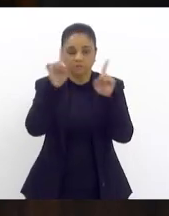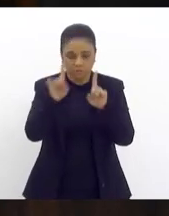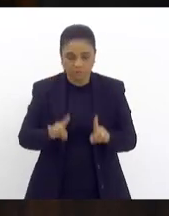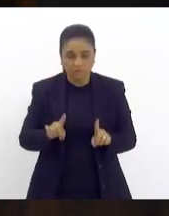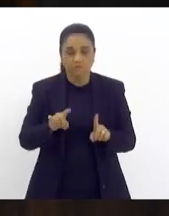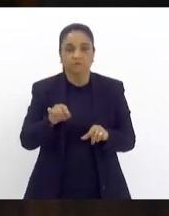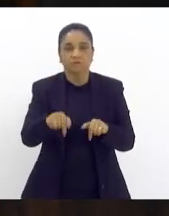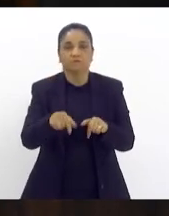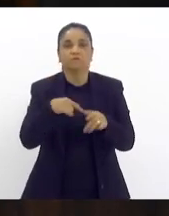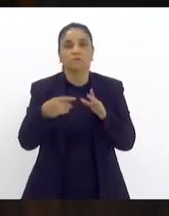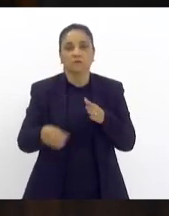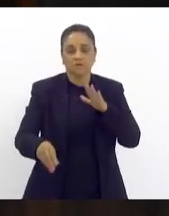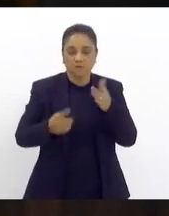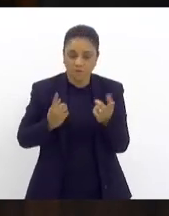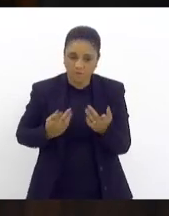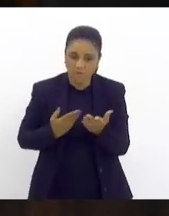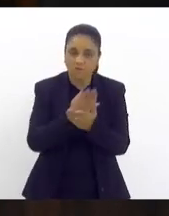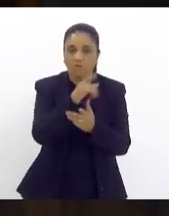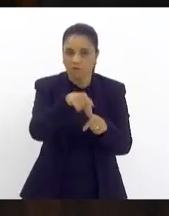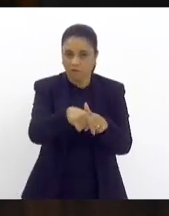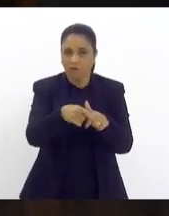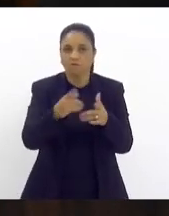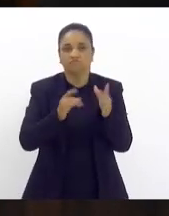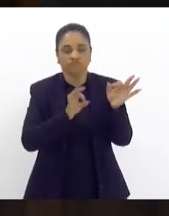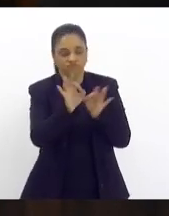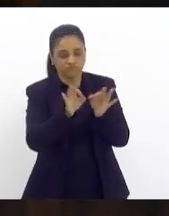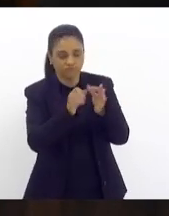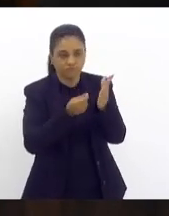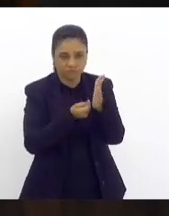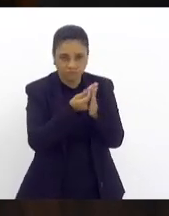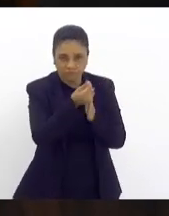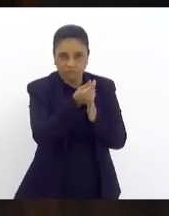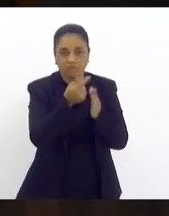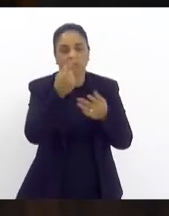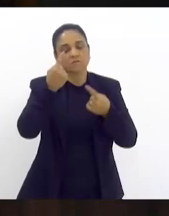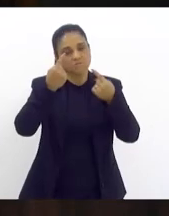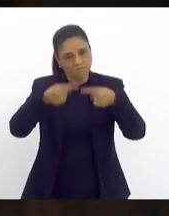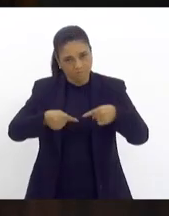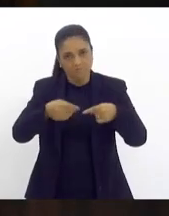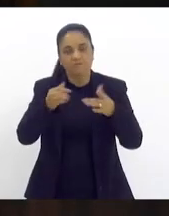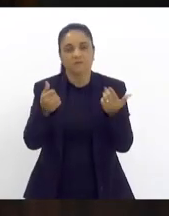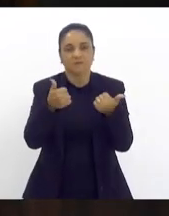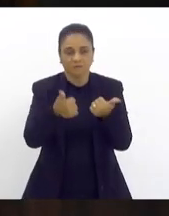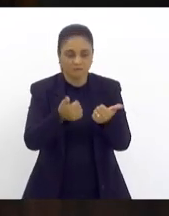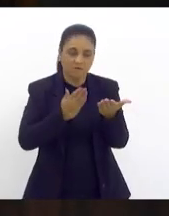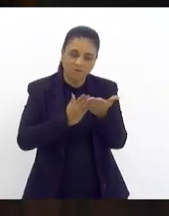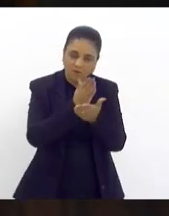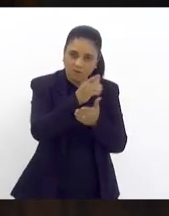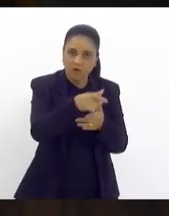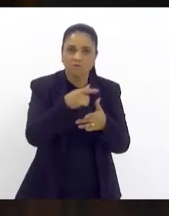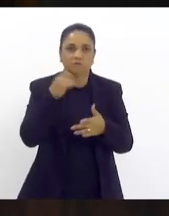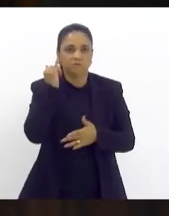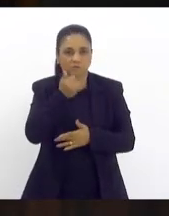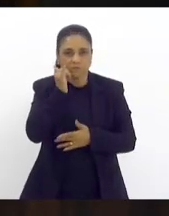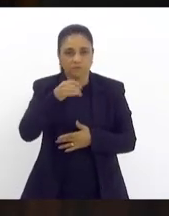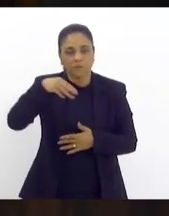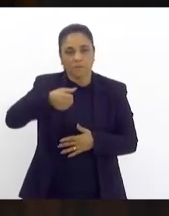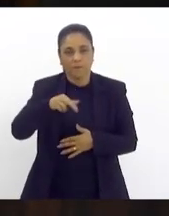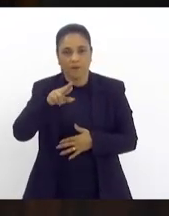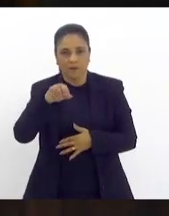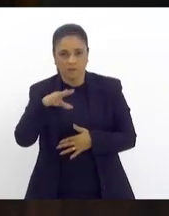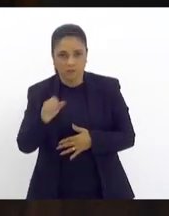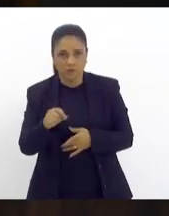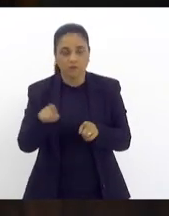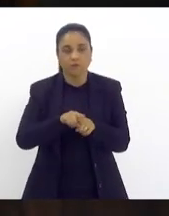parecerem as emendas de plenário das comissões de condições de Justiça favorável pessoas com deficiência favorável relatou o deputados Márcio Pacheco